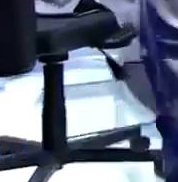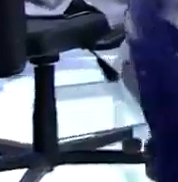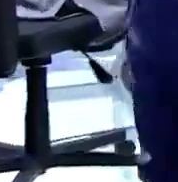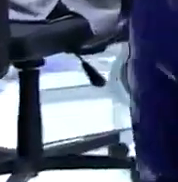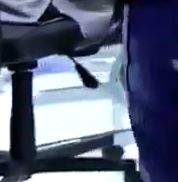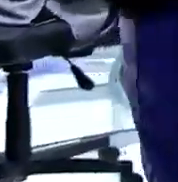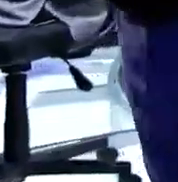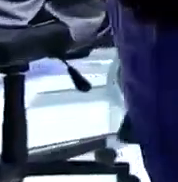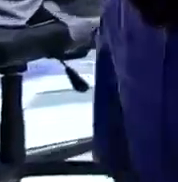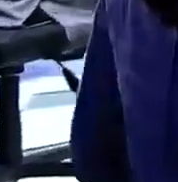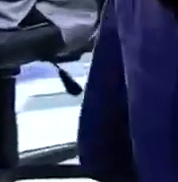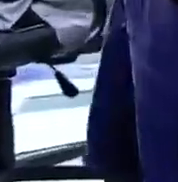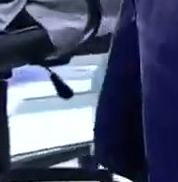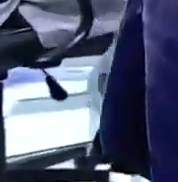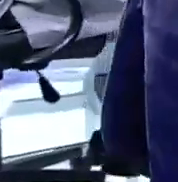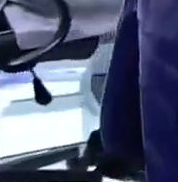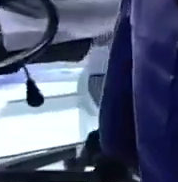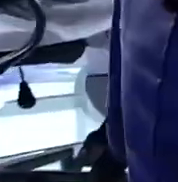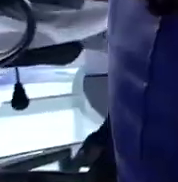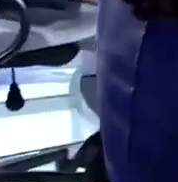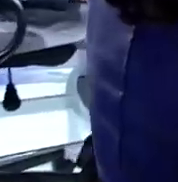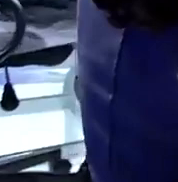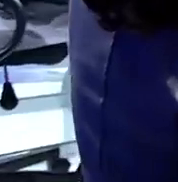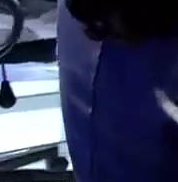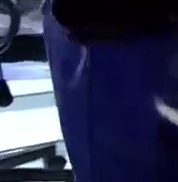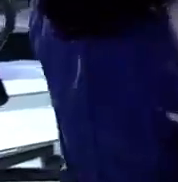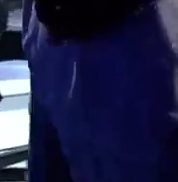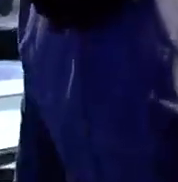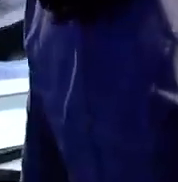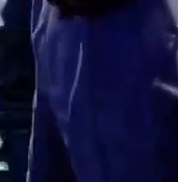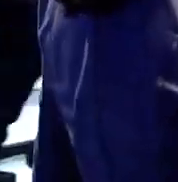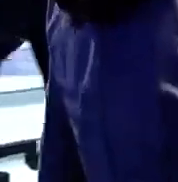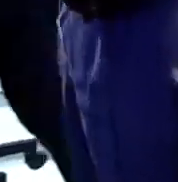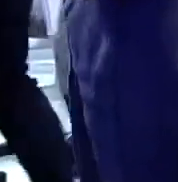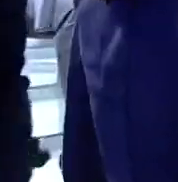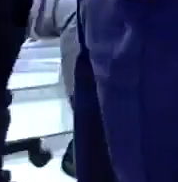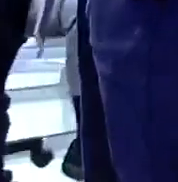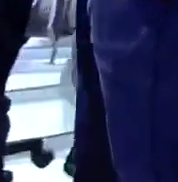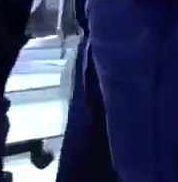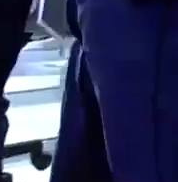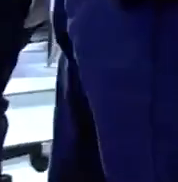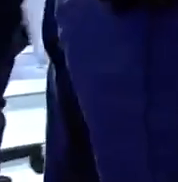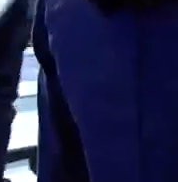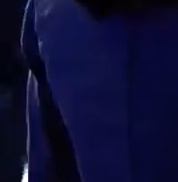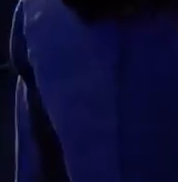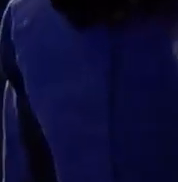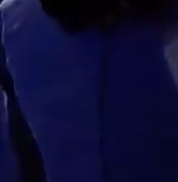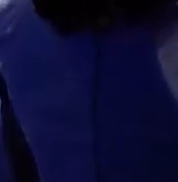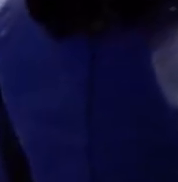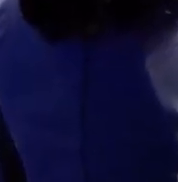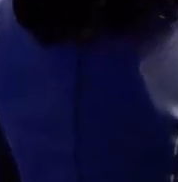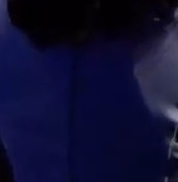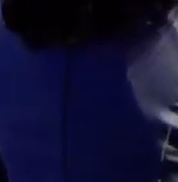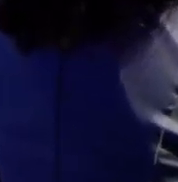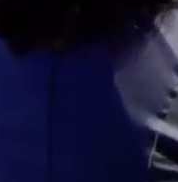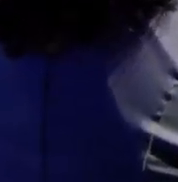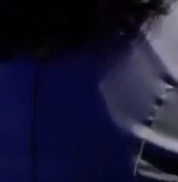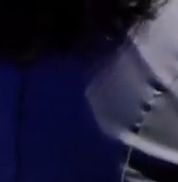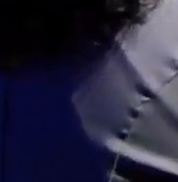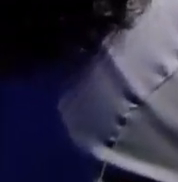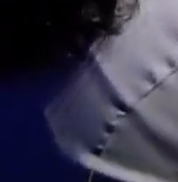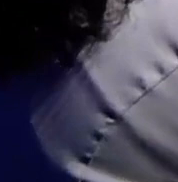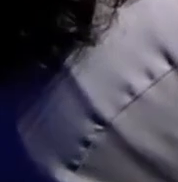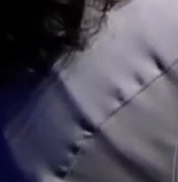segundo turno. O que, que aconteceu, Vitor, que aquele embate que a gente esperava ainda não aconteceu? Eu acho que claramente eles baixaram as armas,